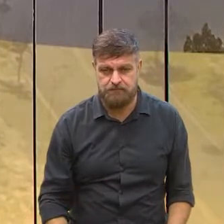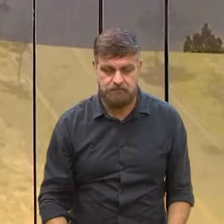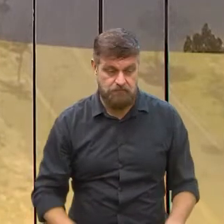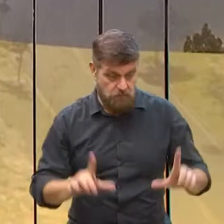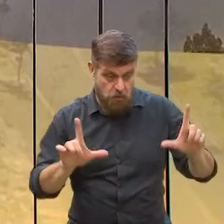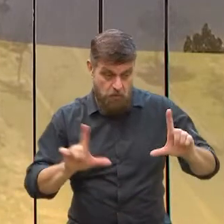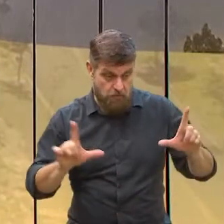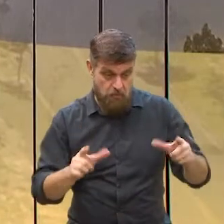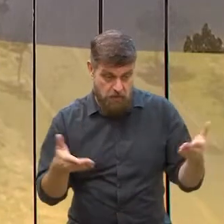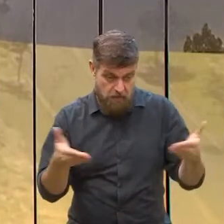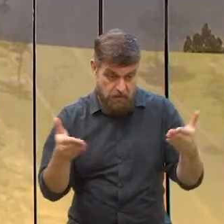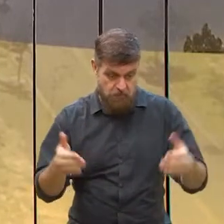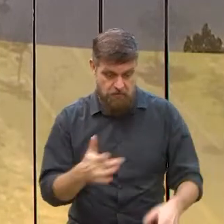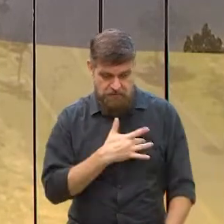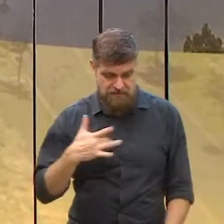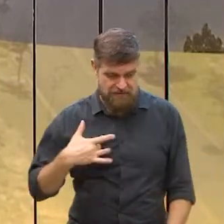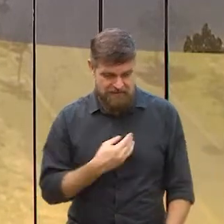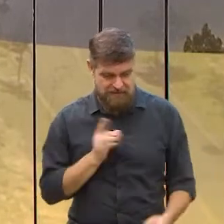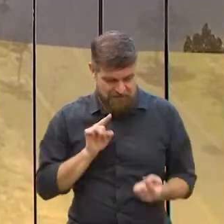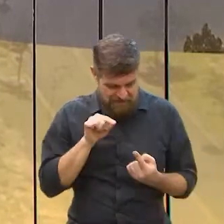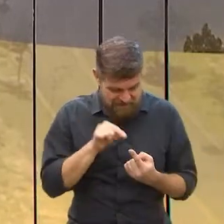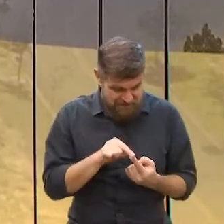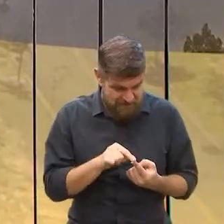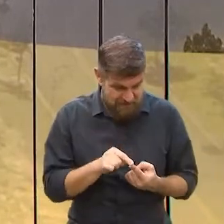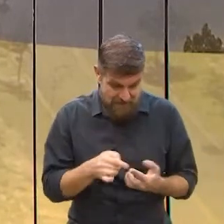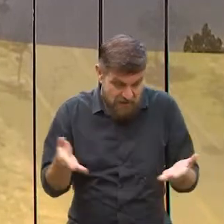seu. Aliás, parabéns pela escolha do assunto.